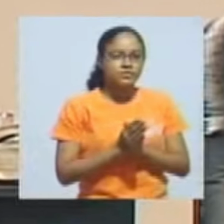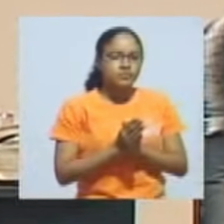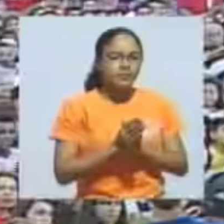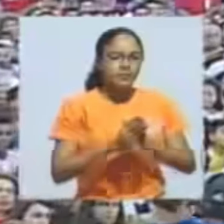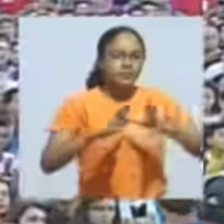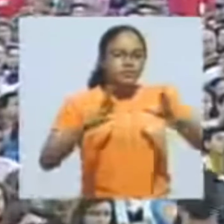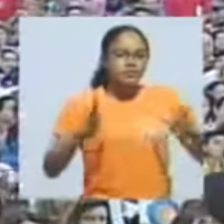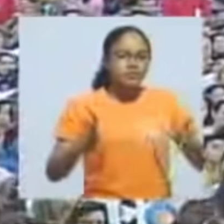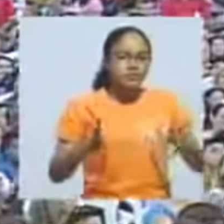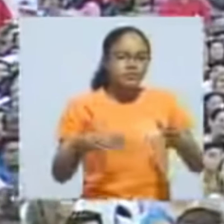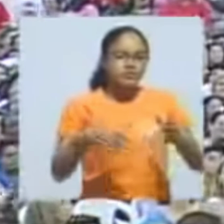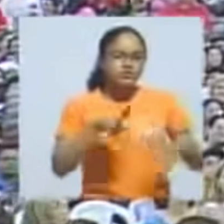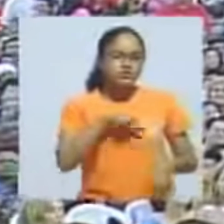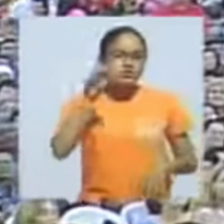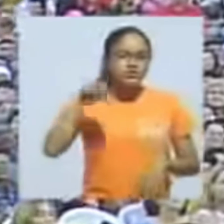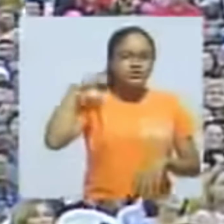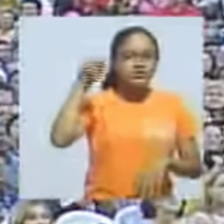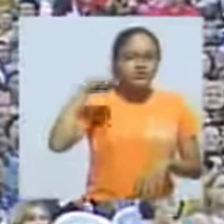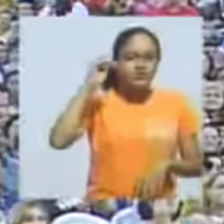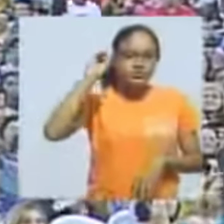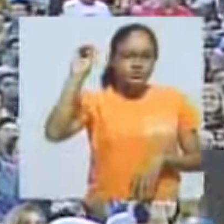Deus é fiel.